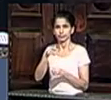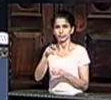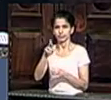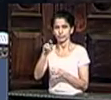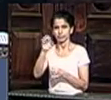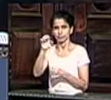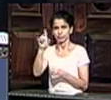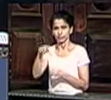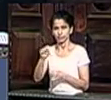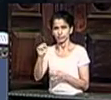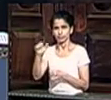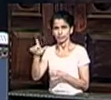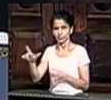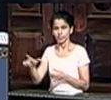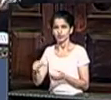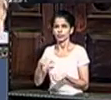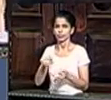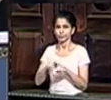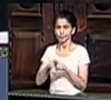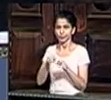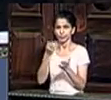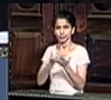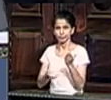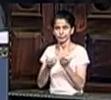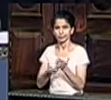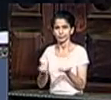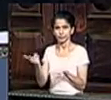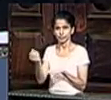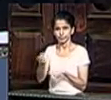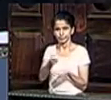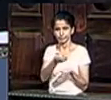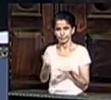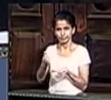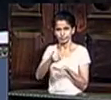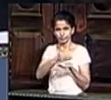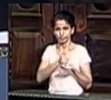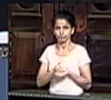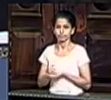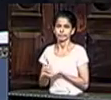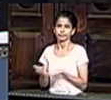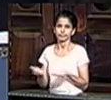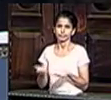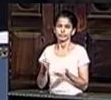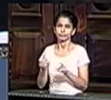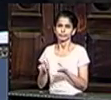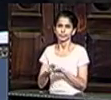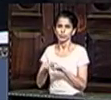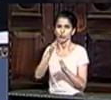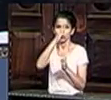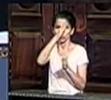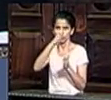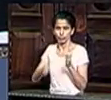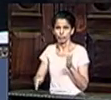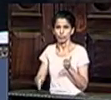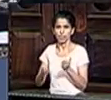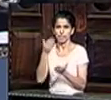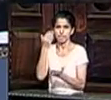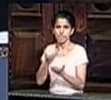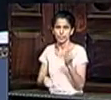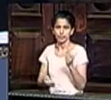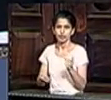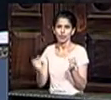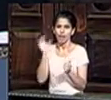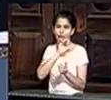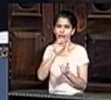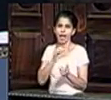fato de uma iminente queda na receita o que se prega uma queda abrupta e que na verdade